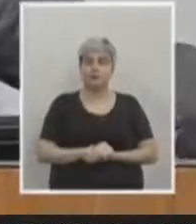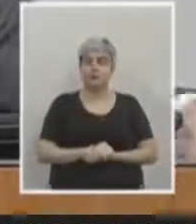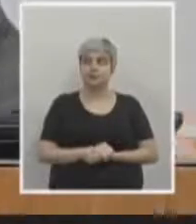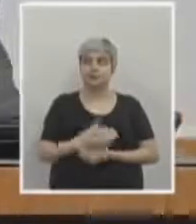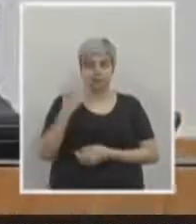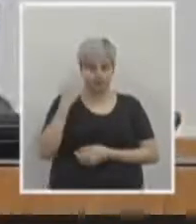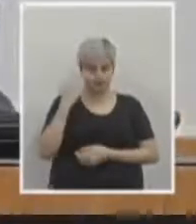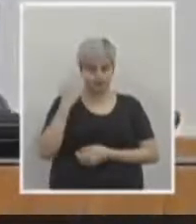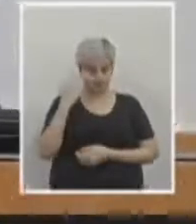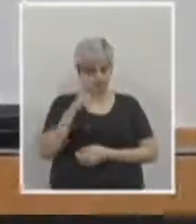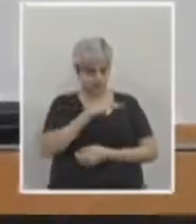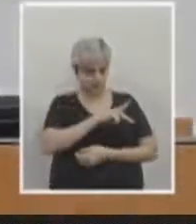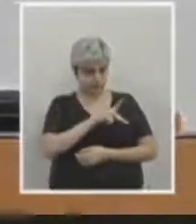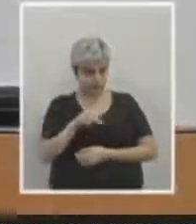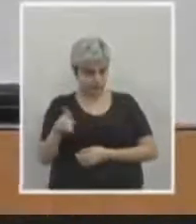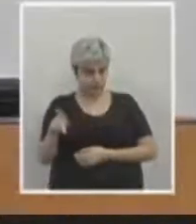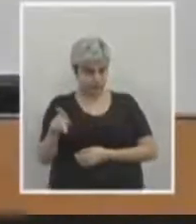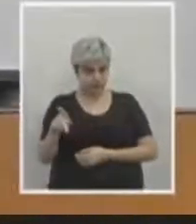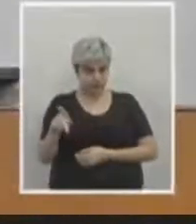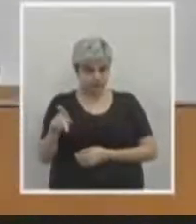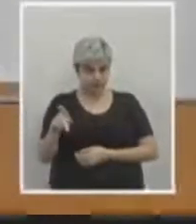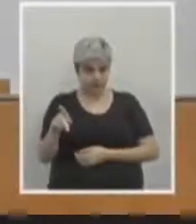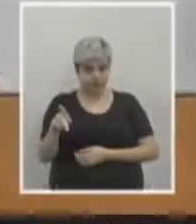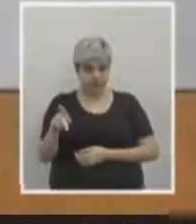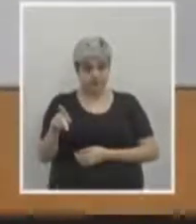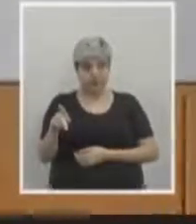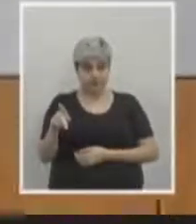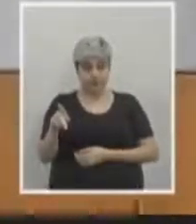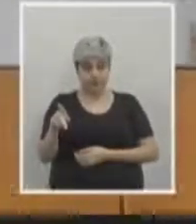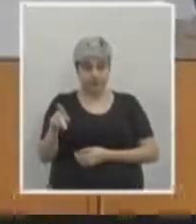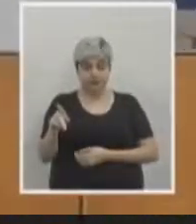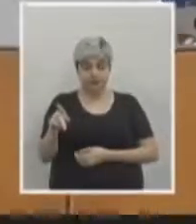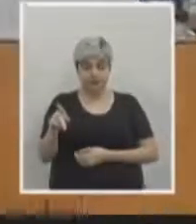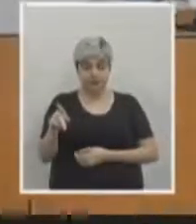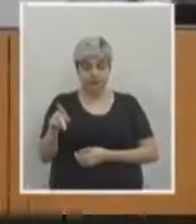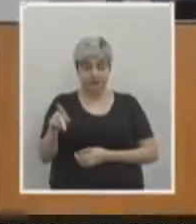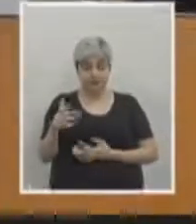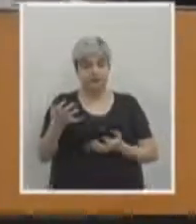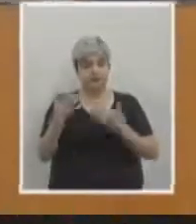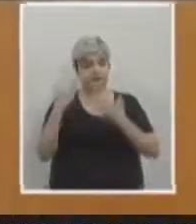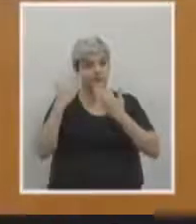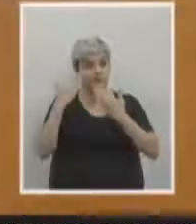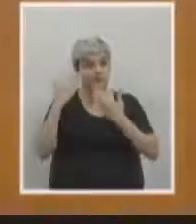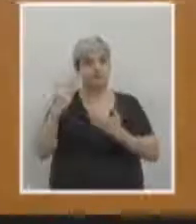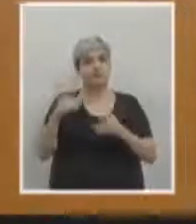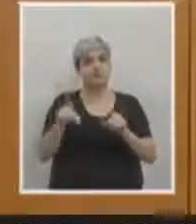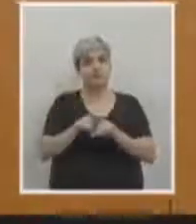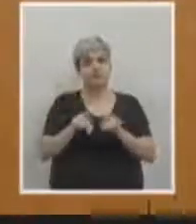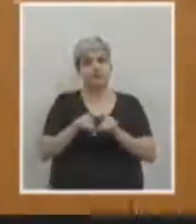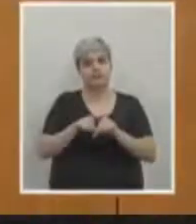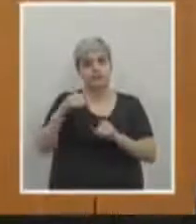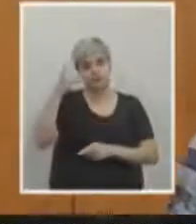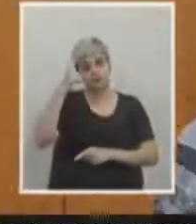Obrigado, presidente. Mais uma vez, saudar nobre amigo, deputado Zé Guilherme.